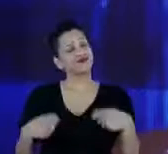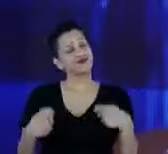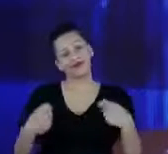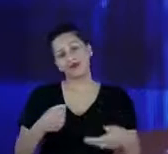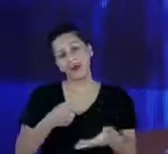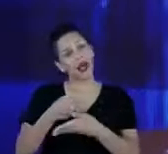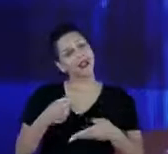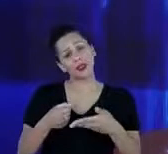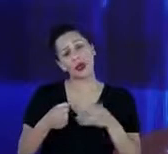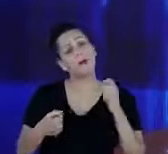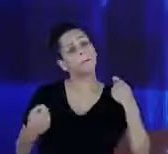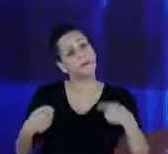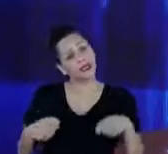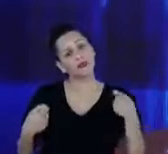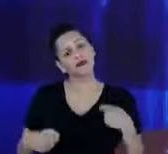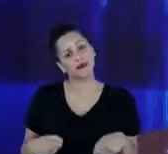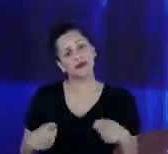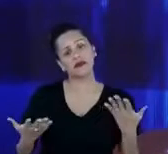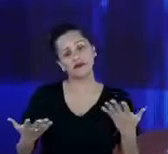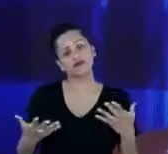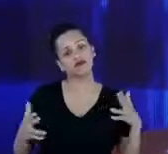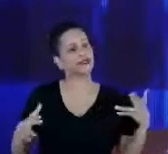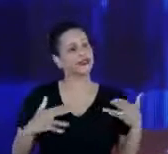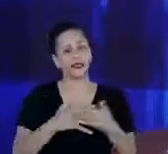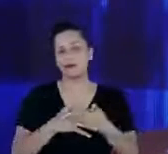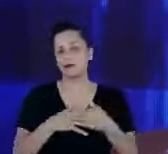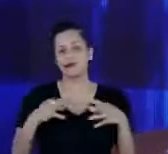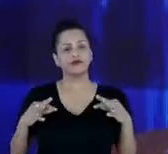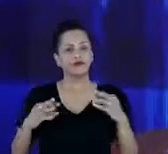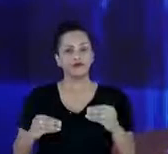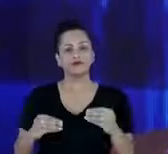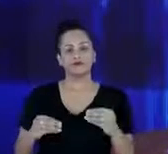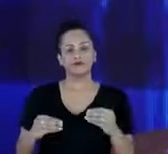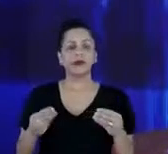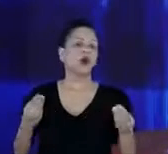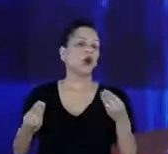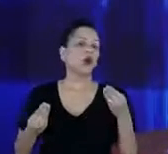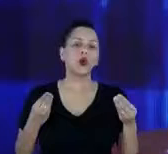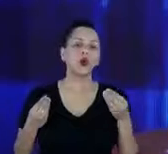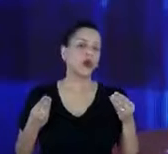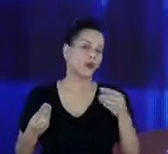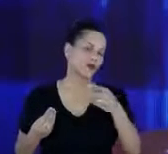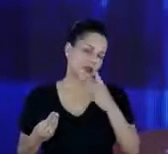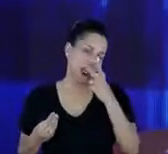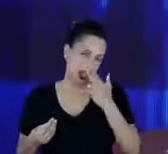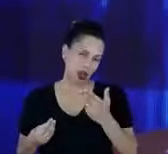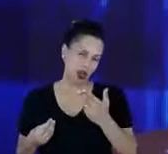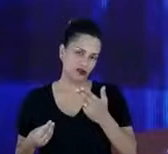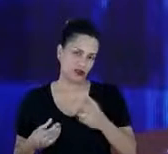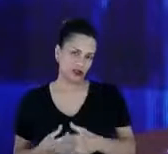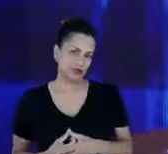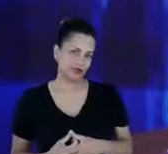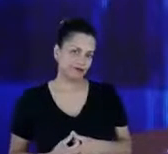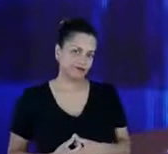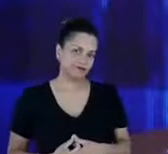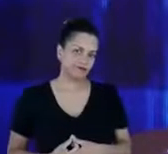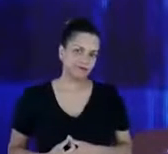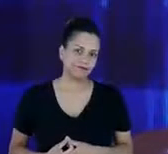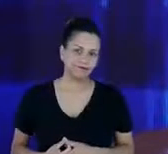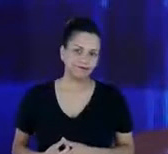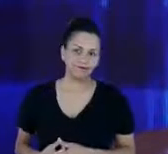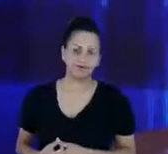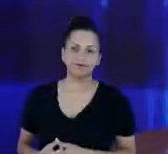um requisito de cidadania é como que você é enxerga e essa